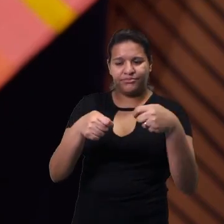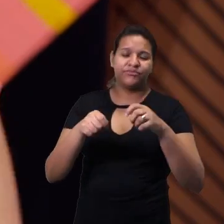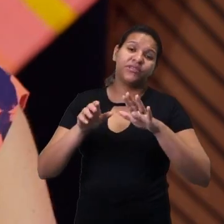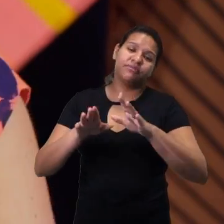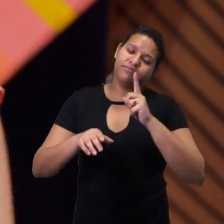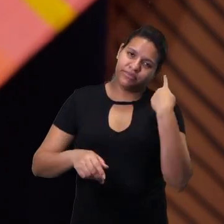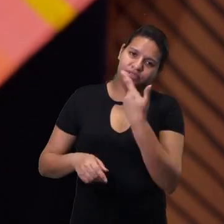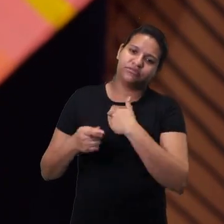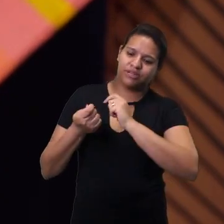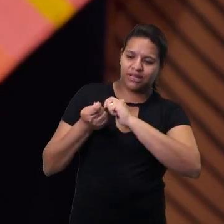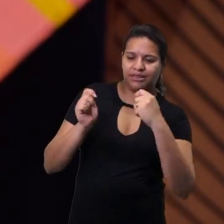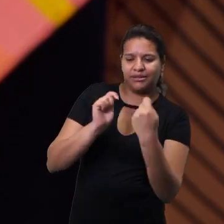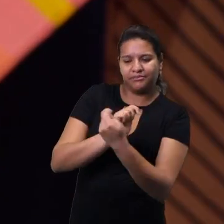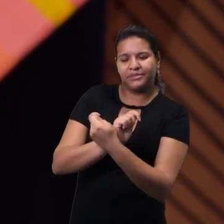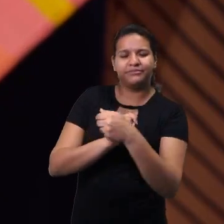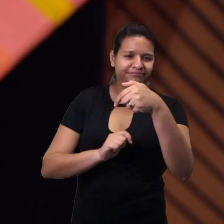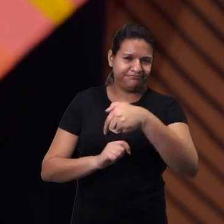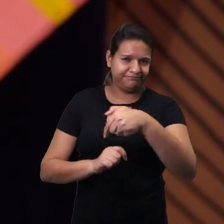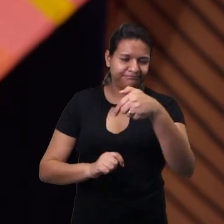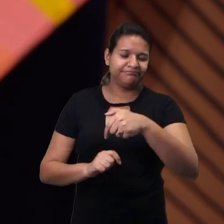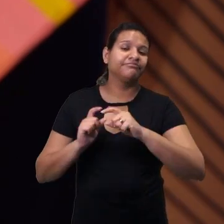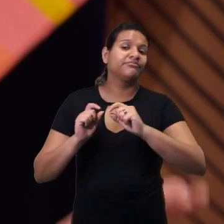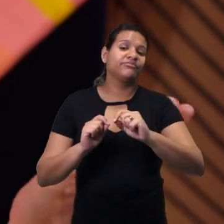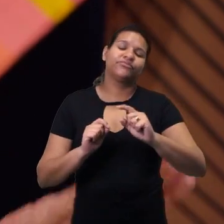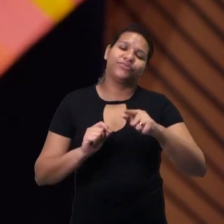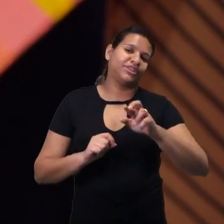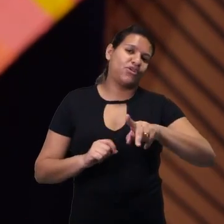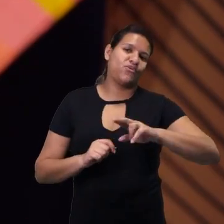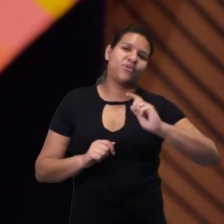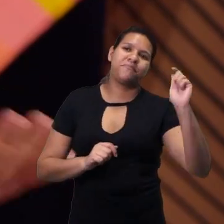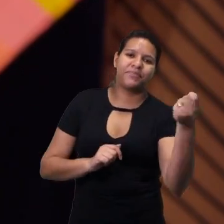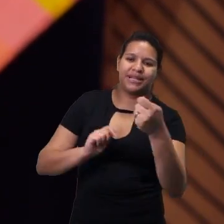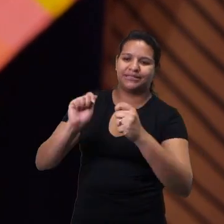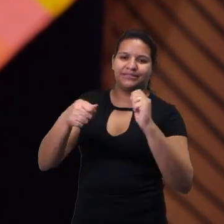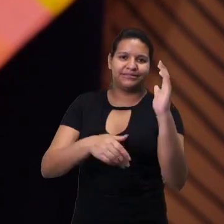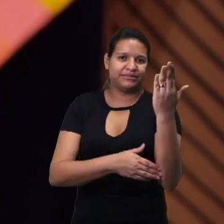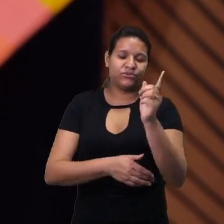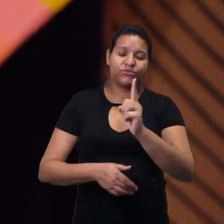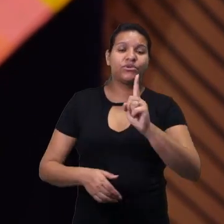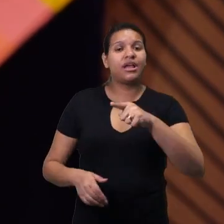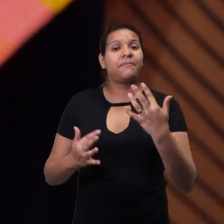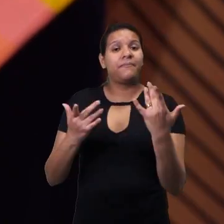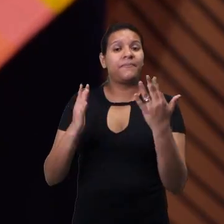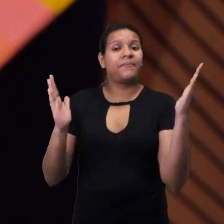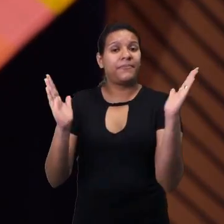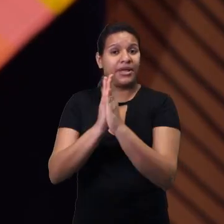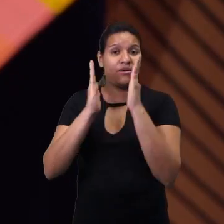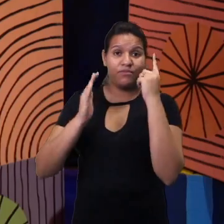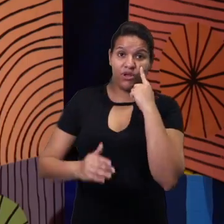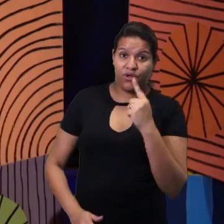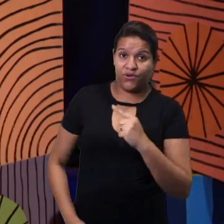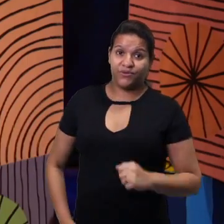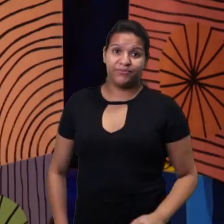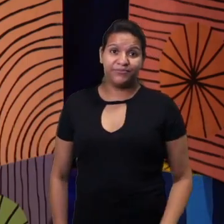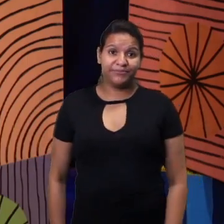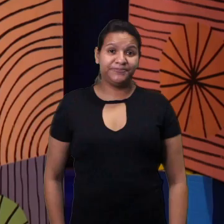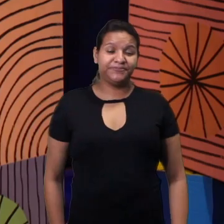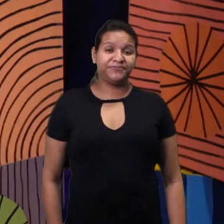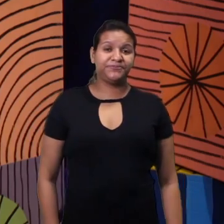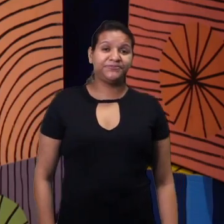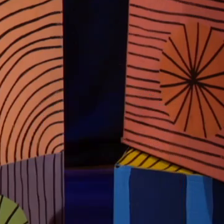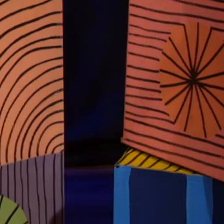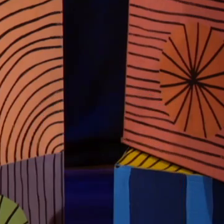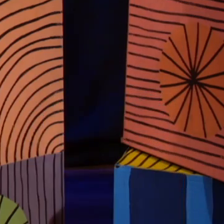Mas, com a adaptação que fizemos no Barbatux, nós vamos trocar os bastões pelas palmas, então vai ficar assim.